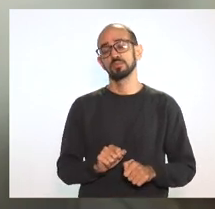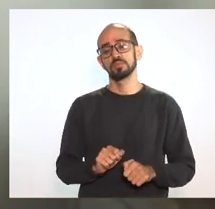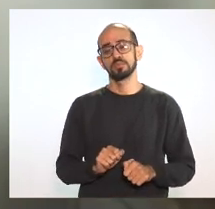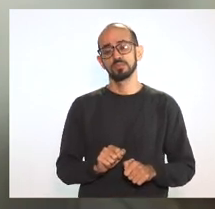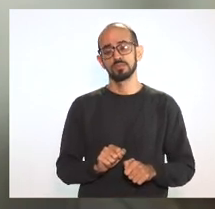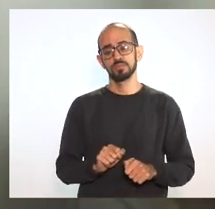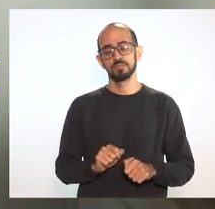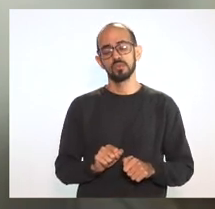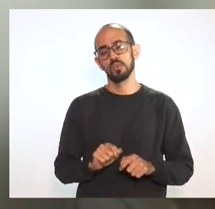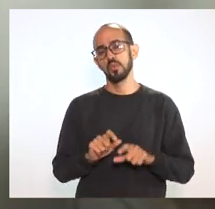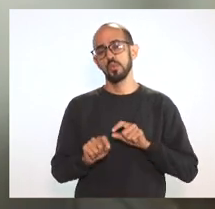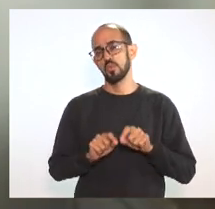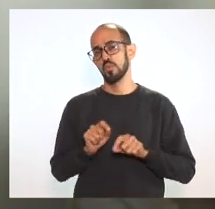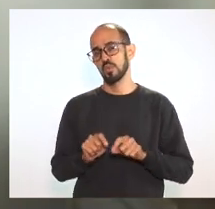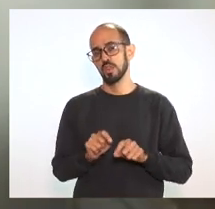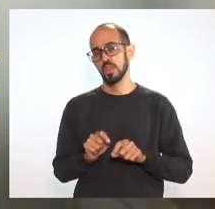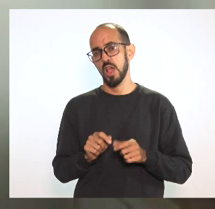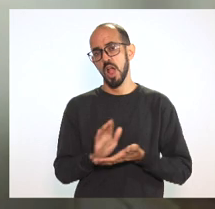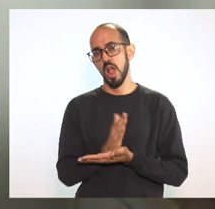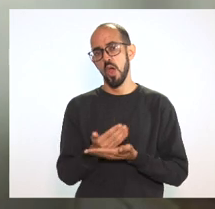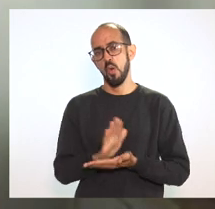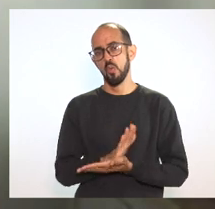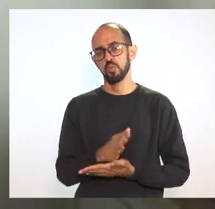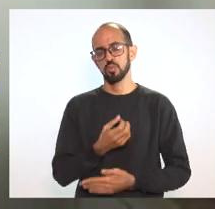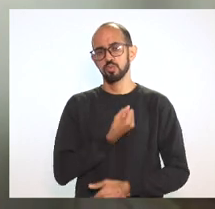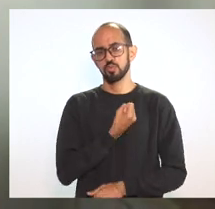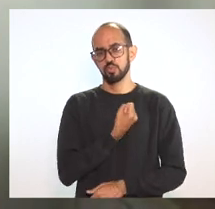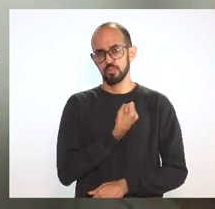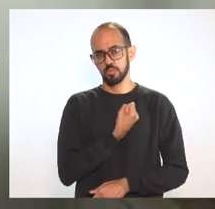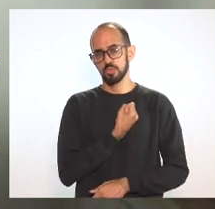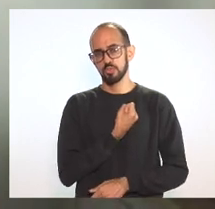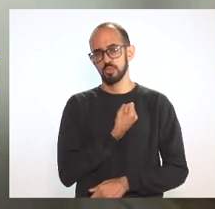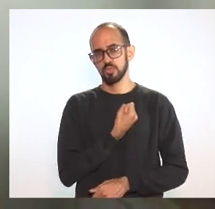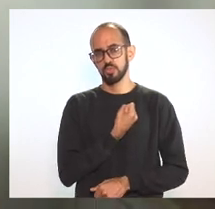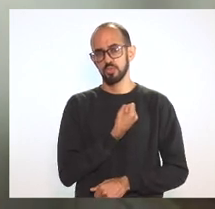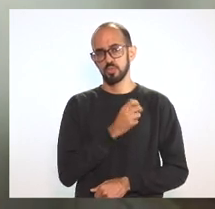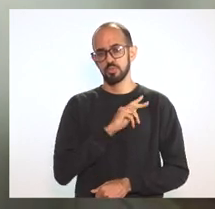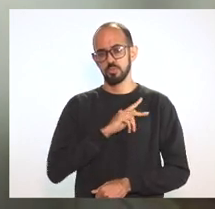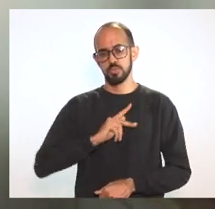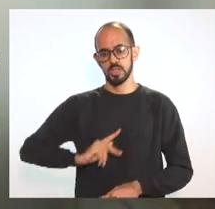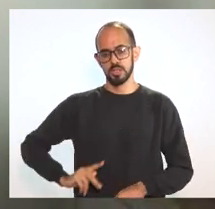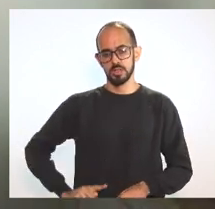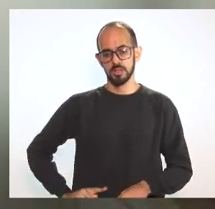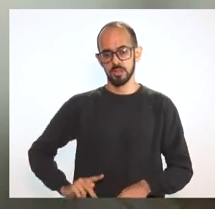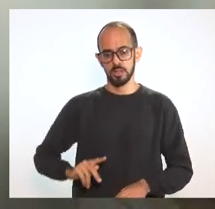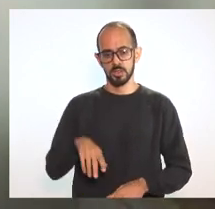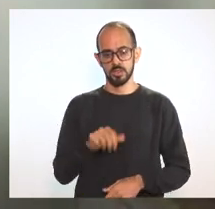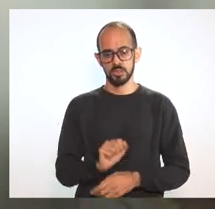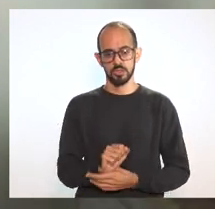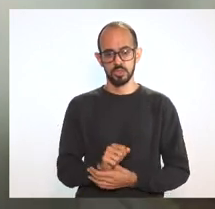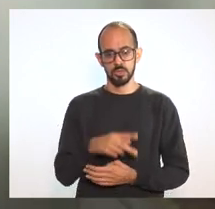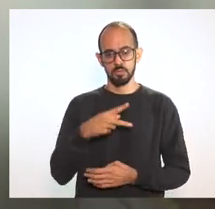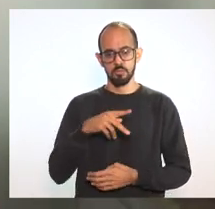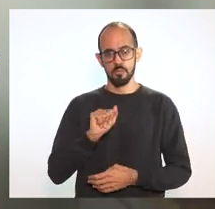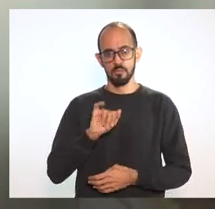citar alguns números. O presidente Biden, que tomou posse em